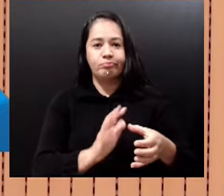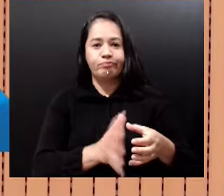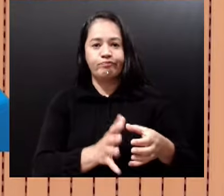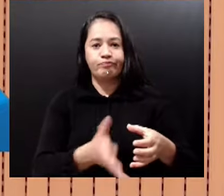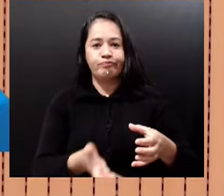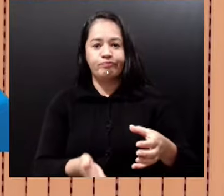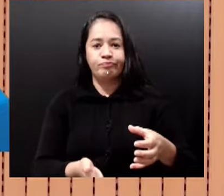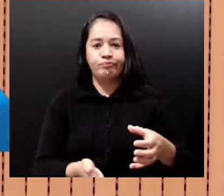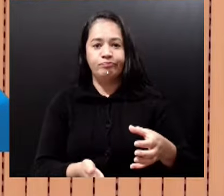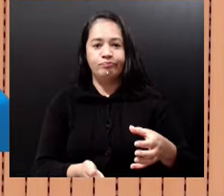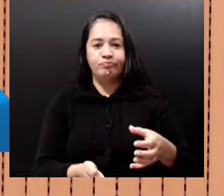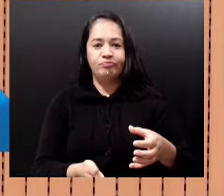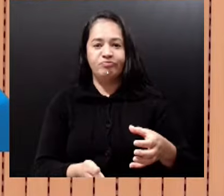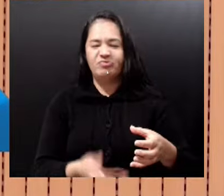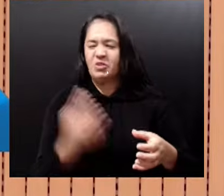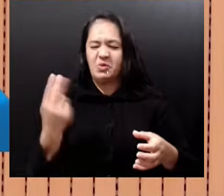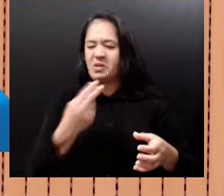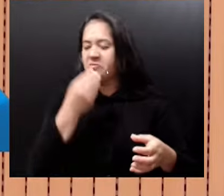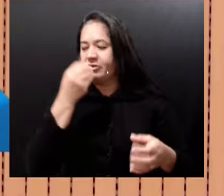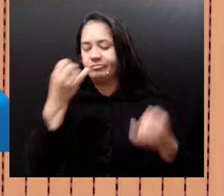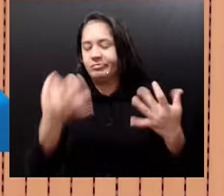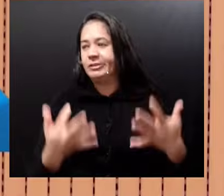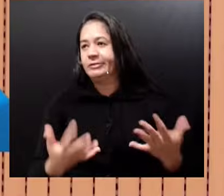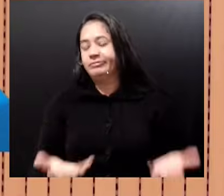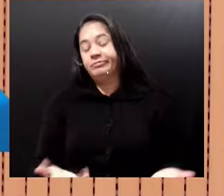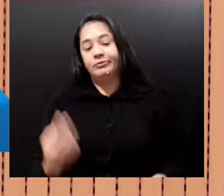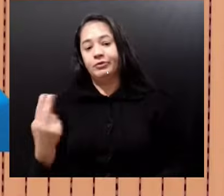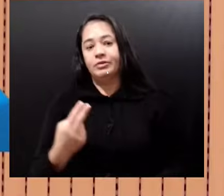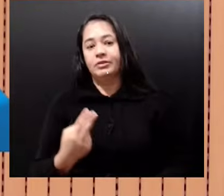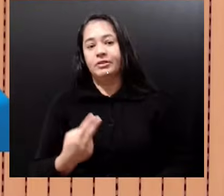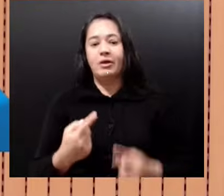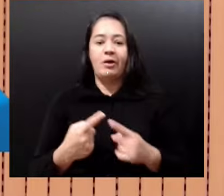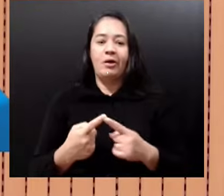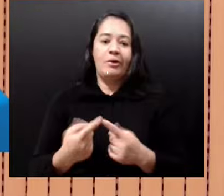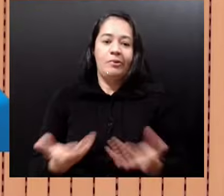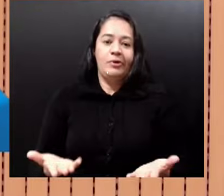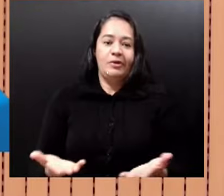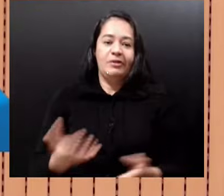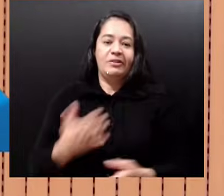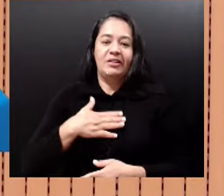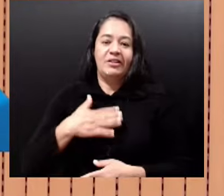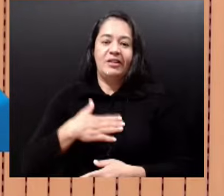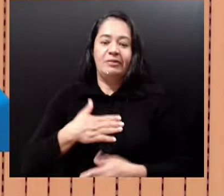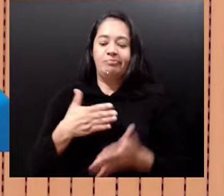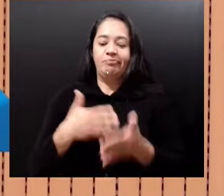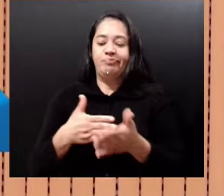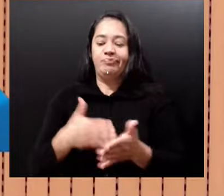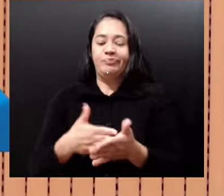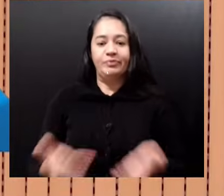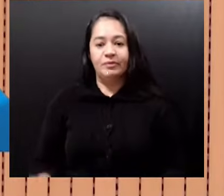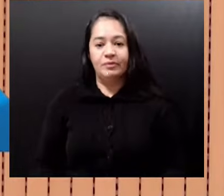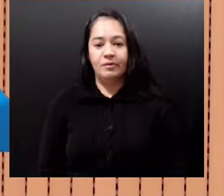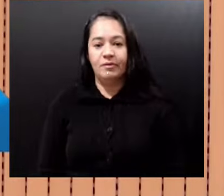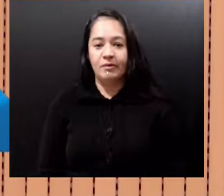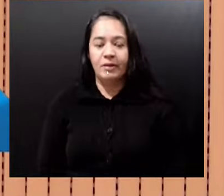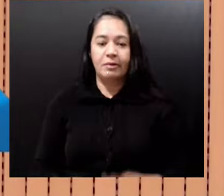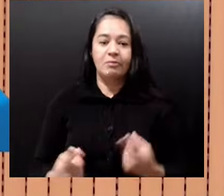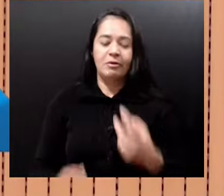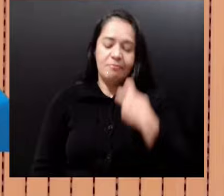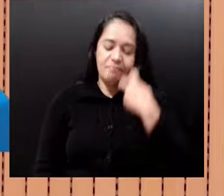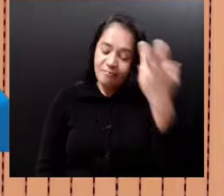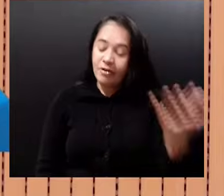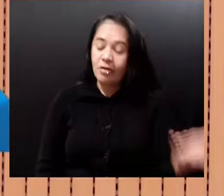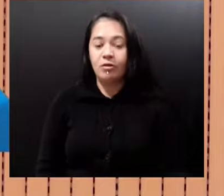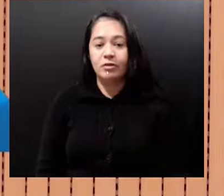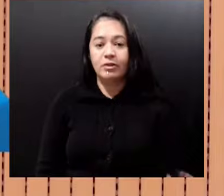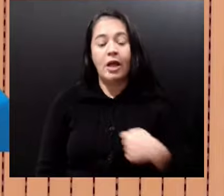não dá para comentar o que eu queria aqui, né? Porque a minha imunidade ela tem barreira. Enfim, mas é vergonhosa. E eu até fiquei feliz aqui com a